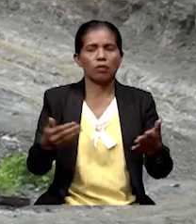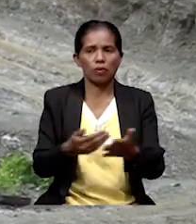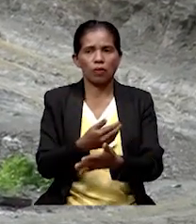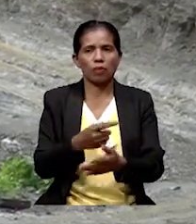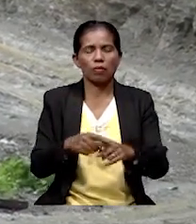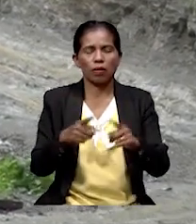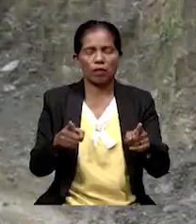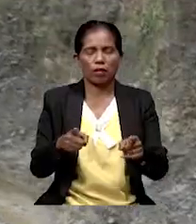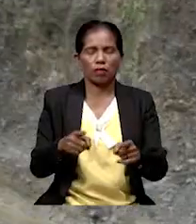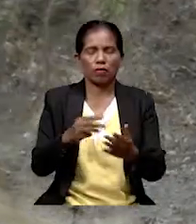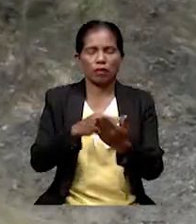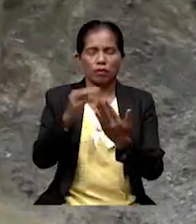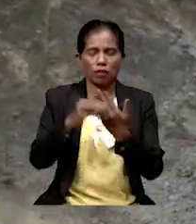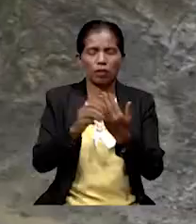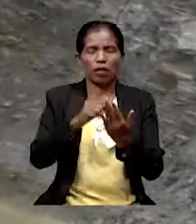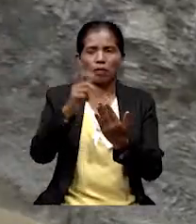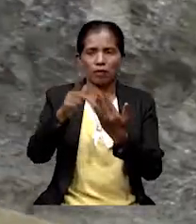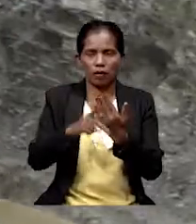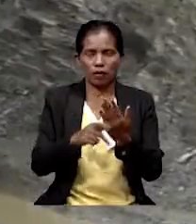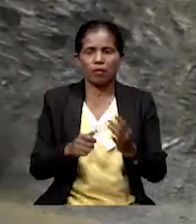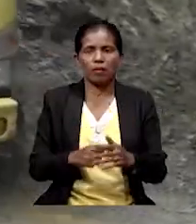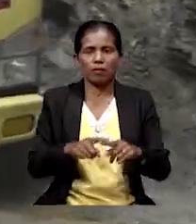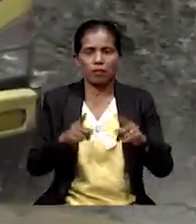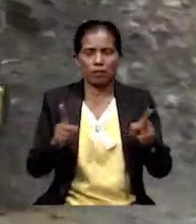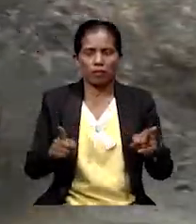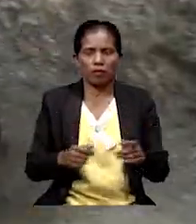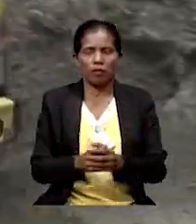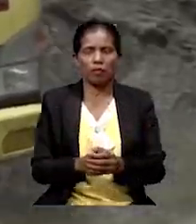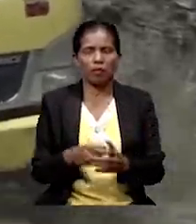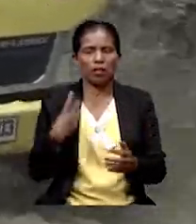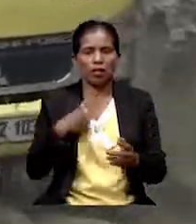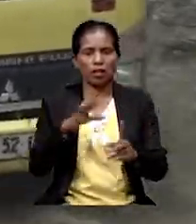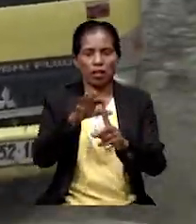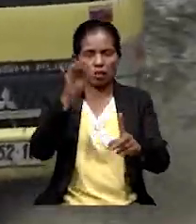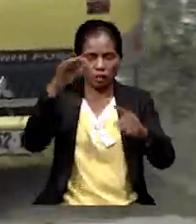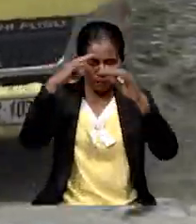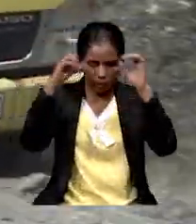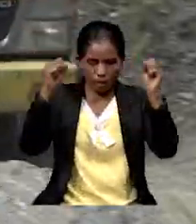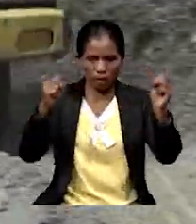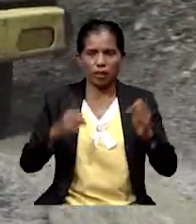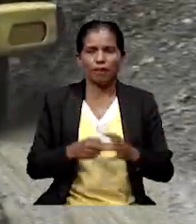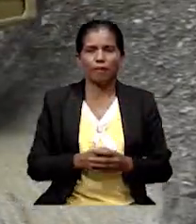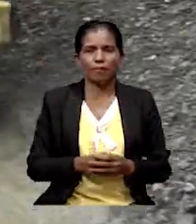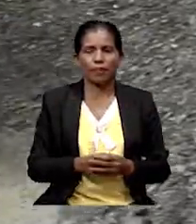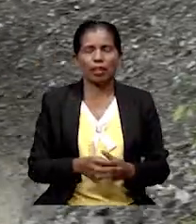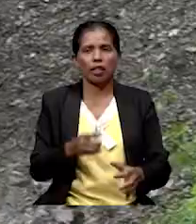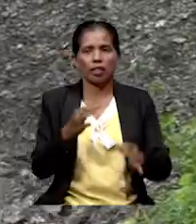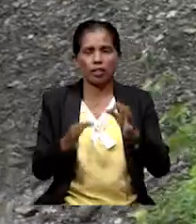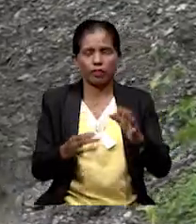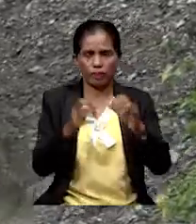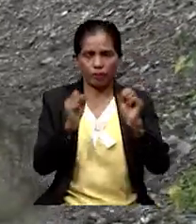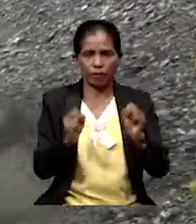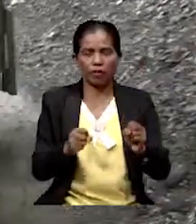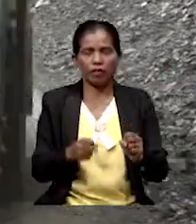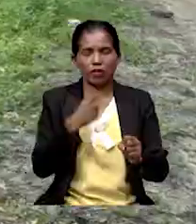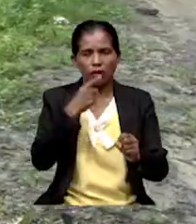lesaun parlamentar mos lesaun presidente mos atu lawona he abril hauni impossível tanane maka karik bele